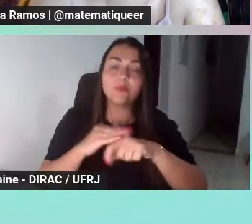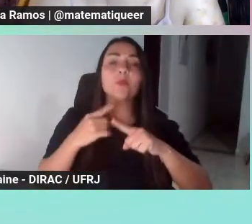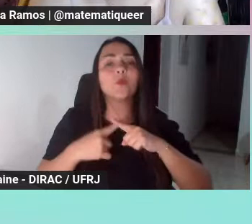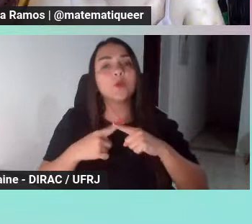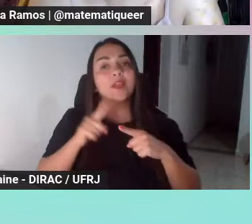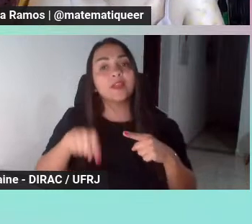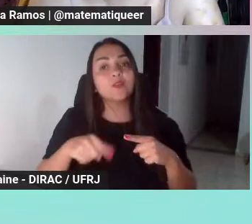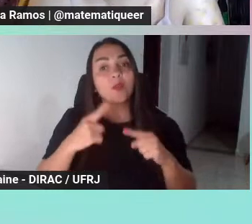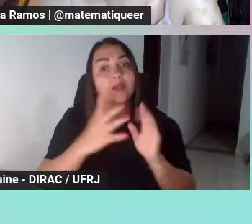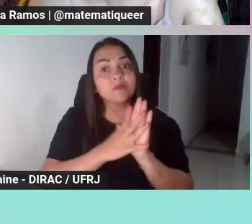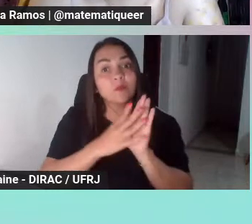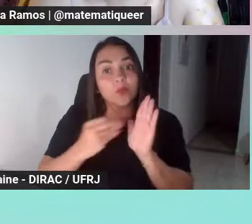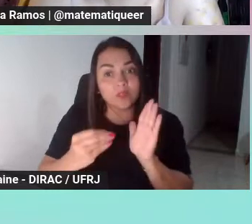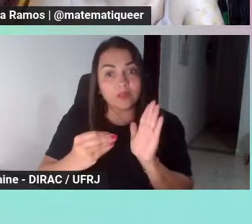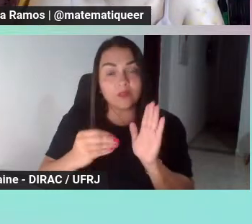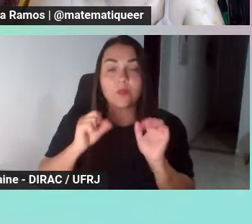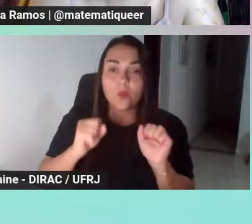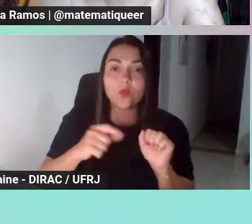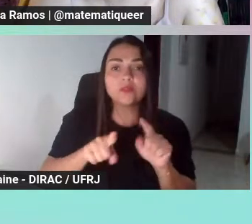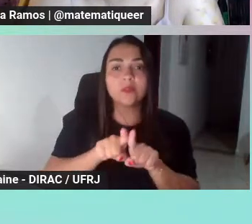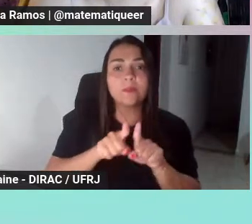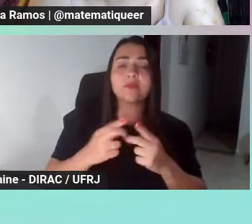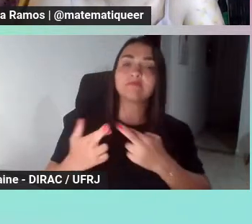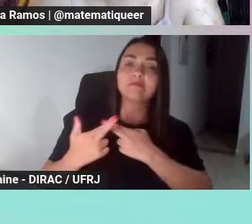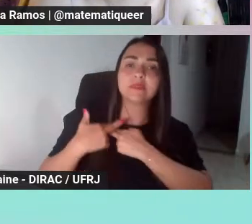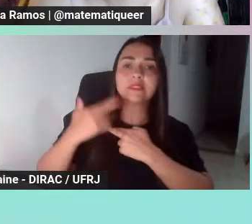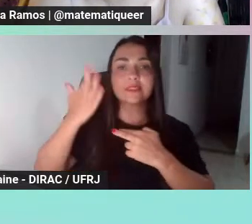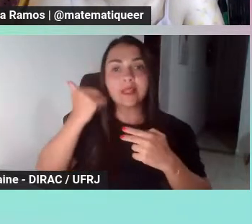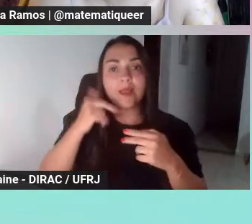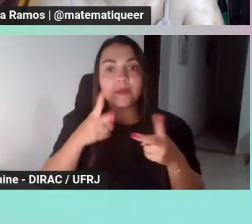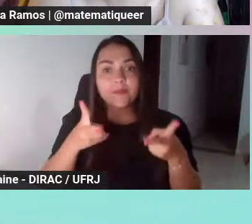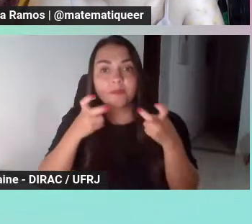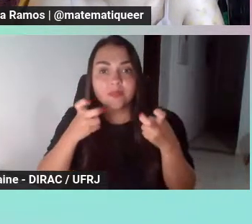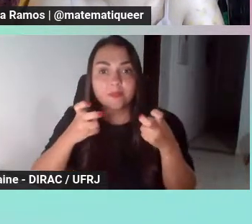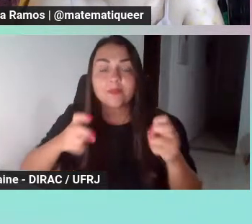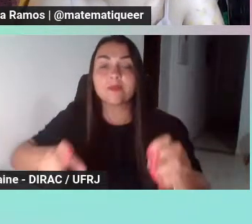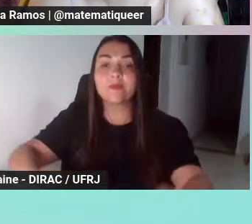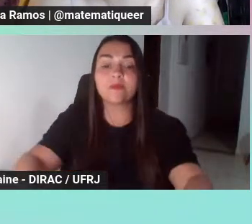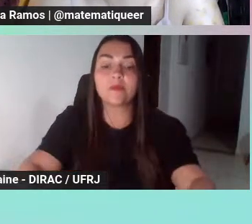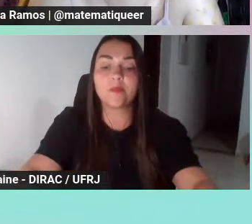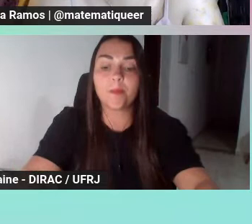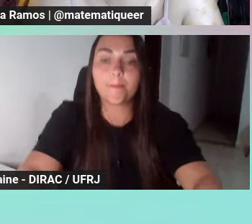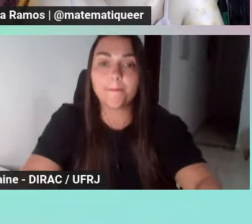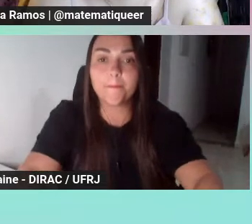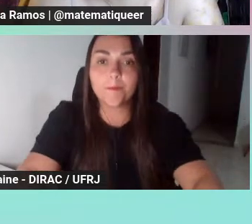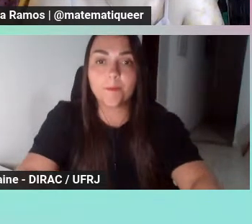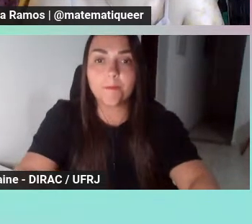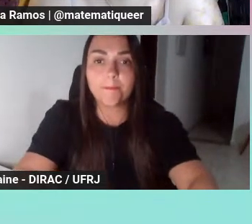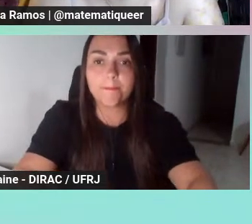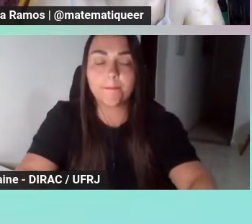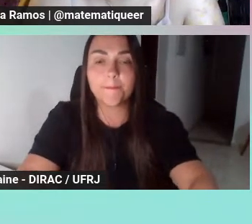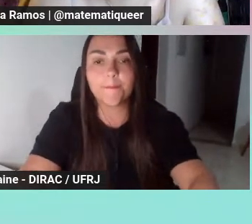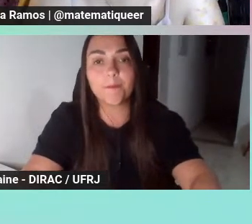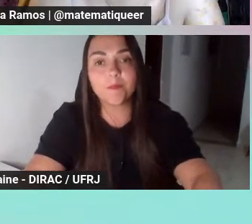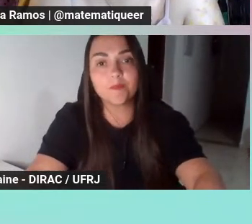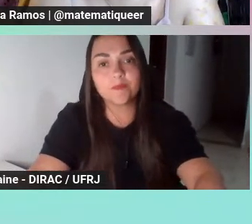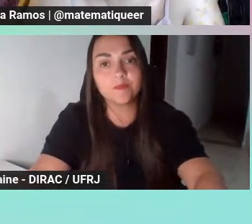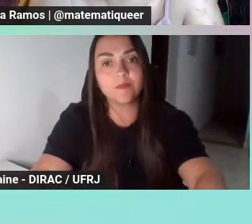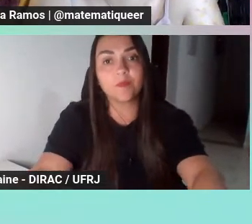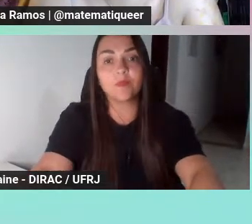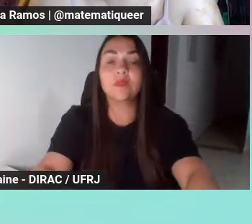gente responsabilizá-los e fazer perceber que eles têm a responsabilidade do cuidado e da paternidade